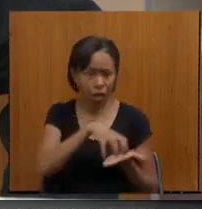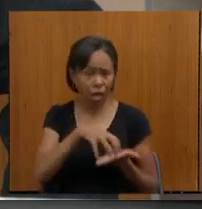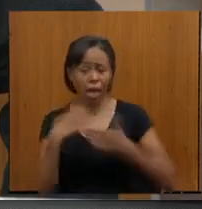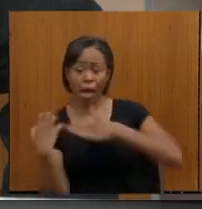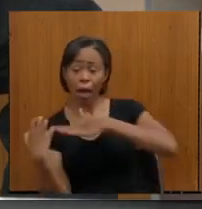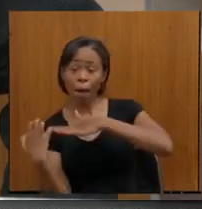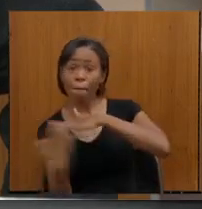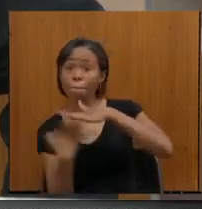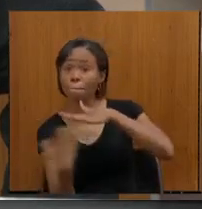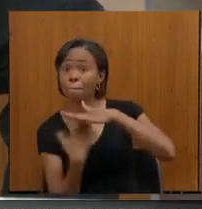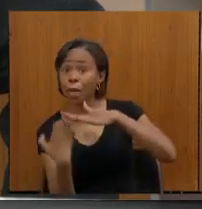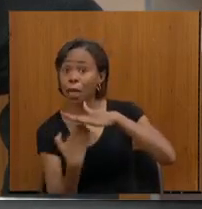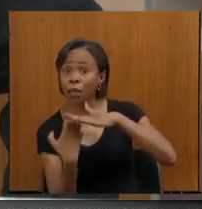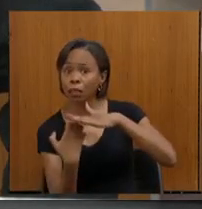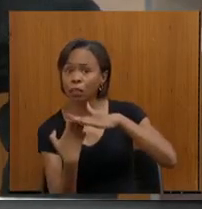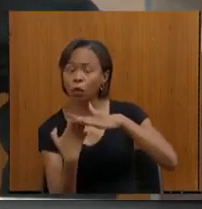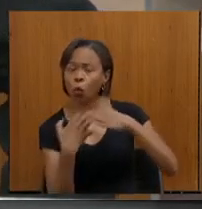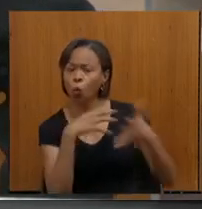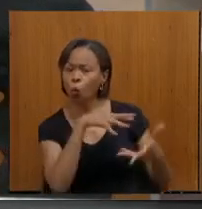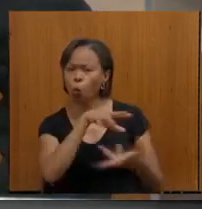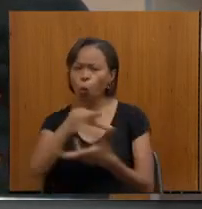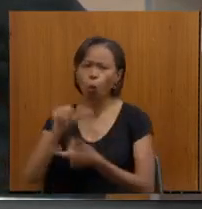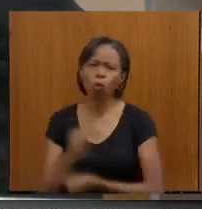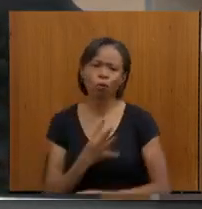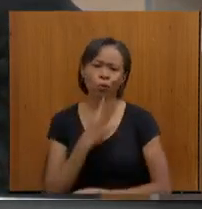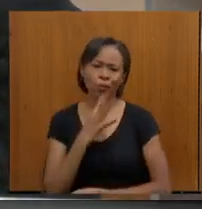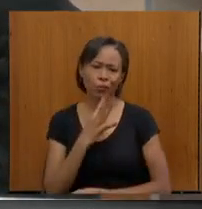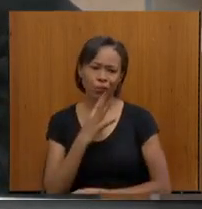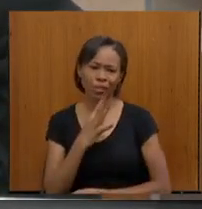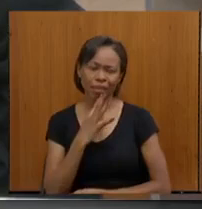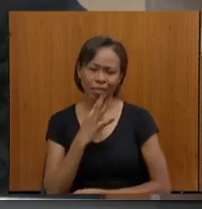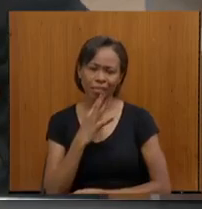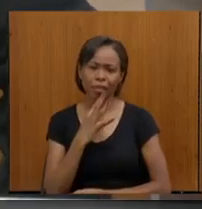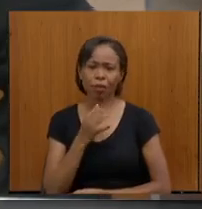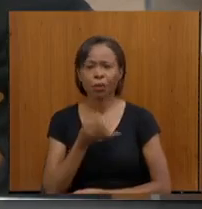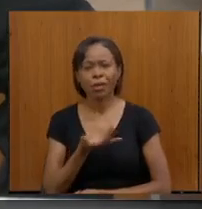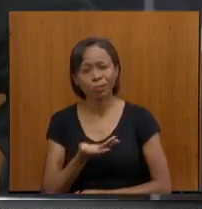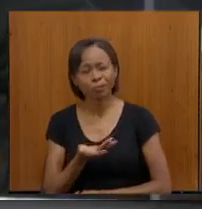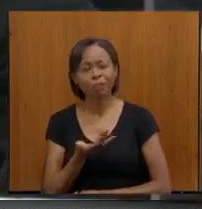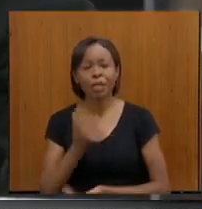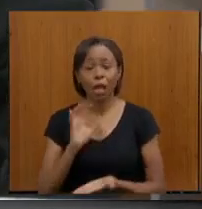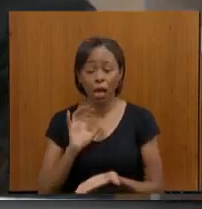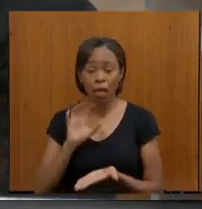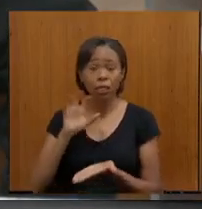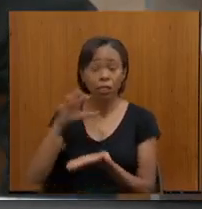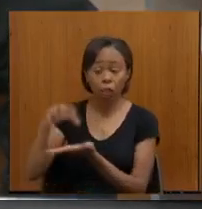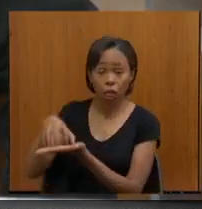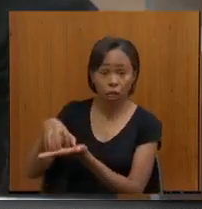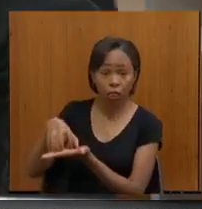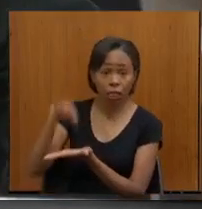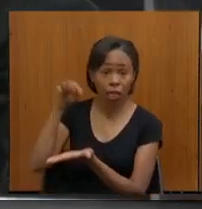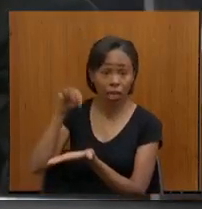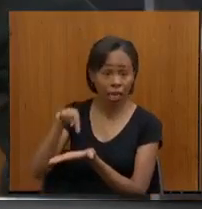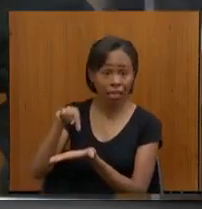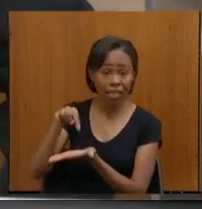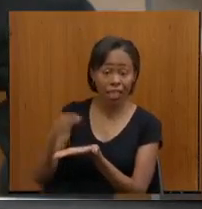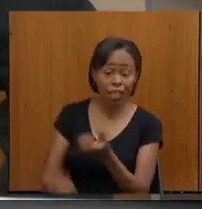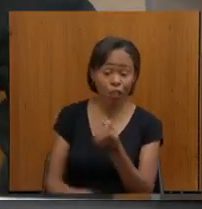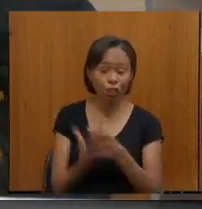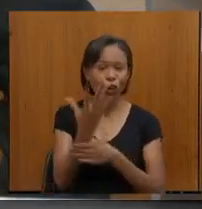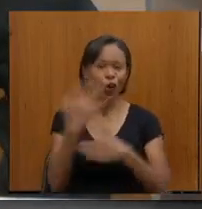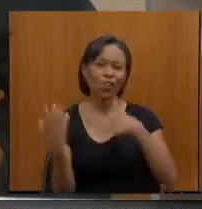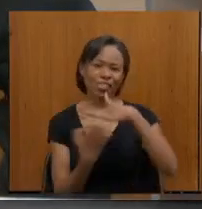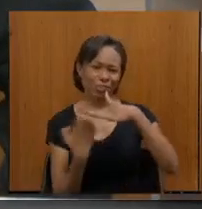empresas conhecidas mundialmente como a raiton que foi criada a partir daquele centro de excelência